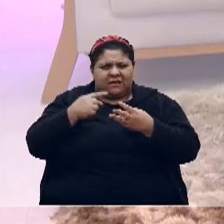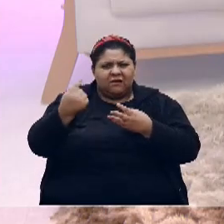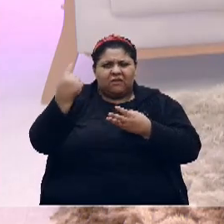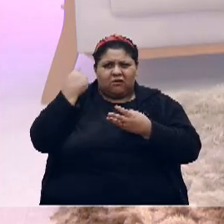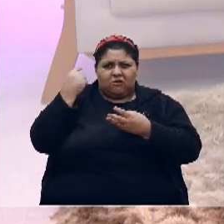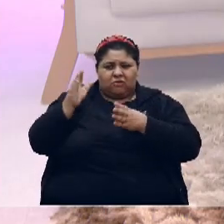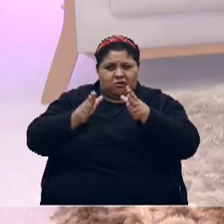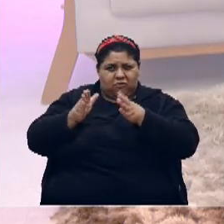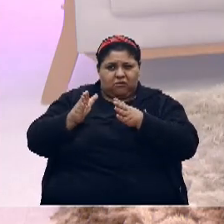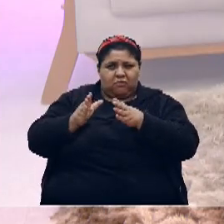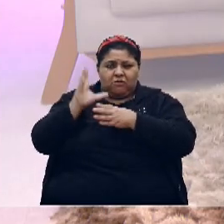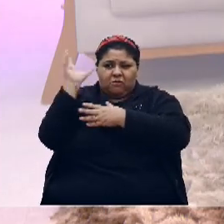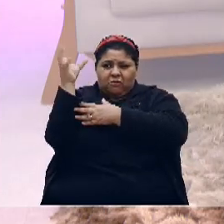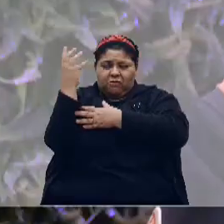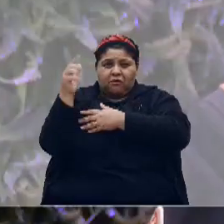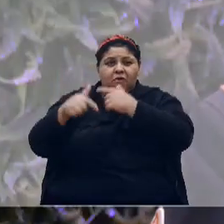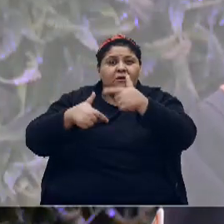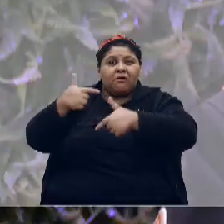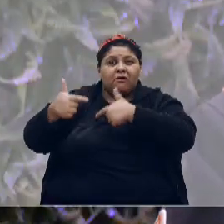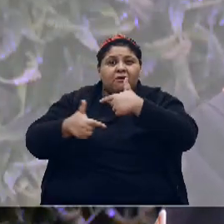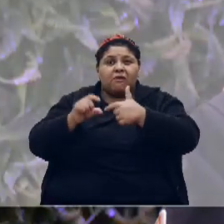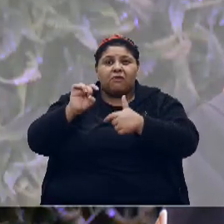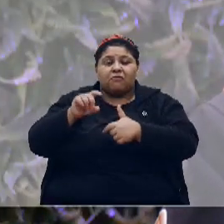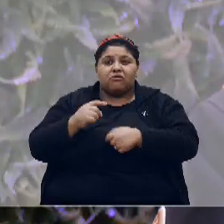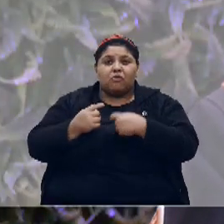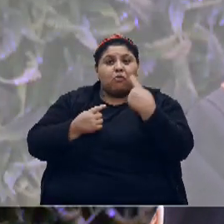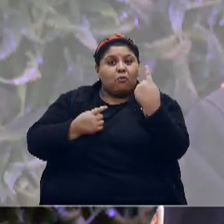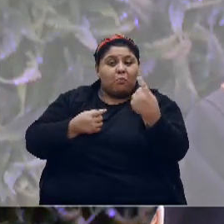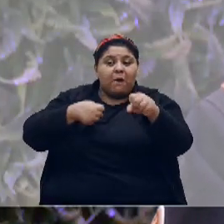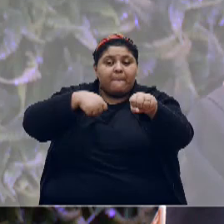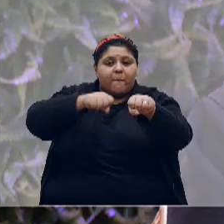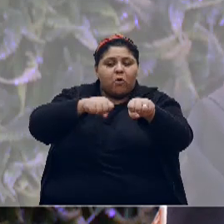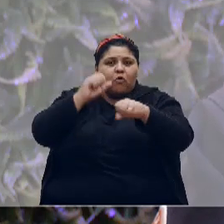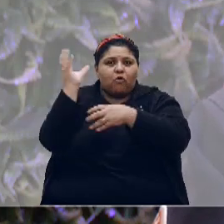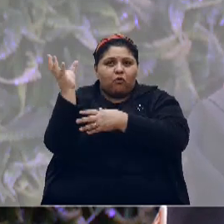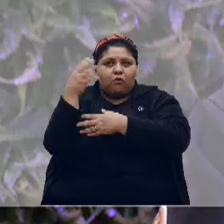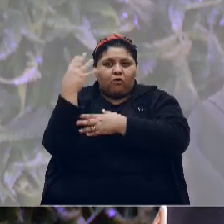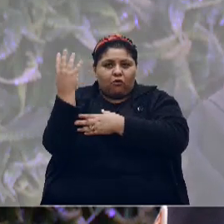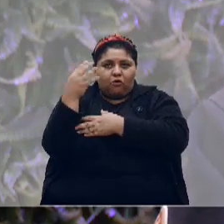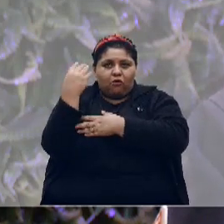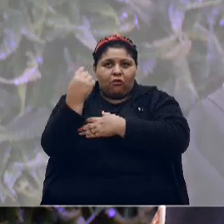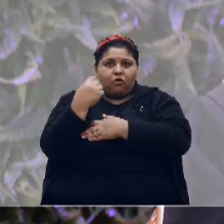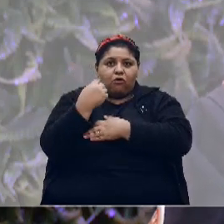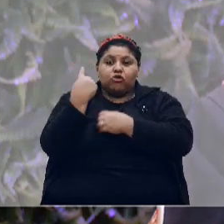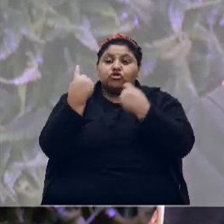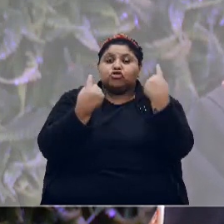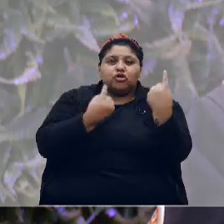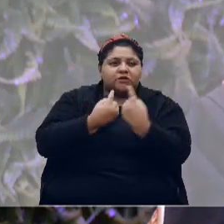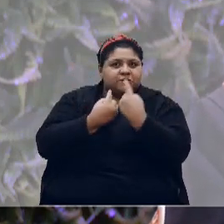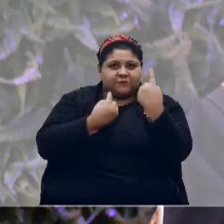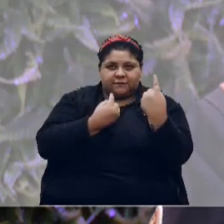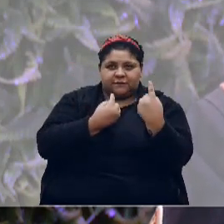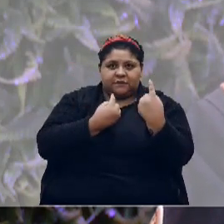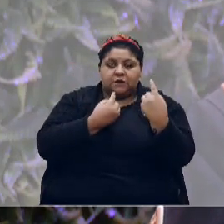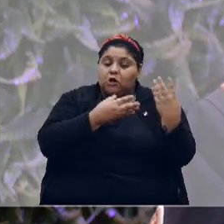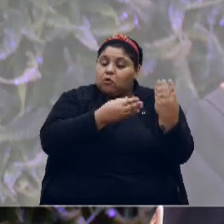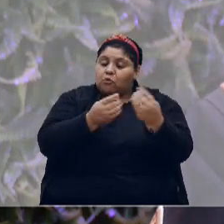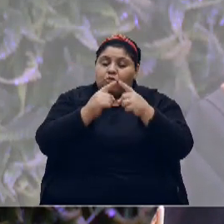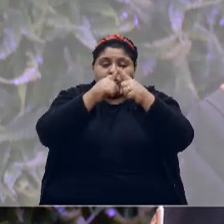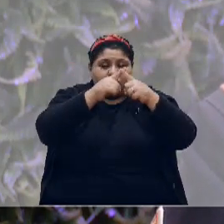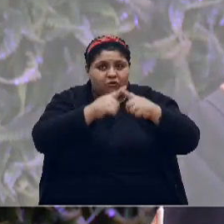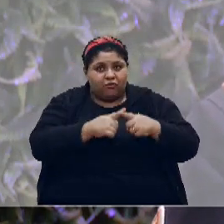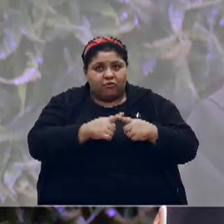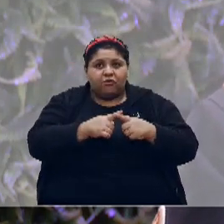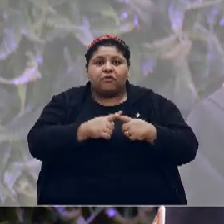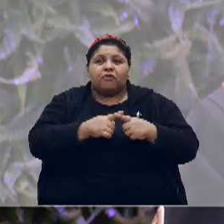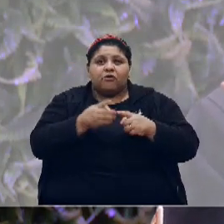em que por muitos anos nós trabalhamos somente com uma motolância, nós deslocávamos sozinhos. E por muitas vezes te digo